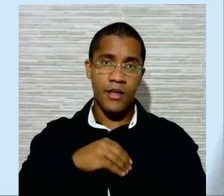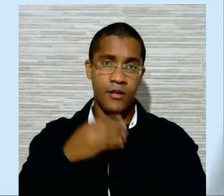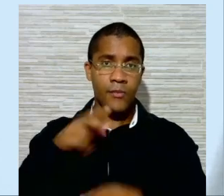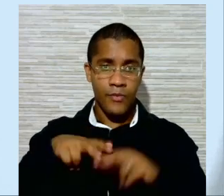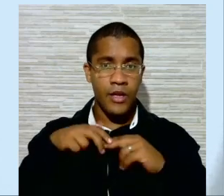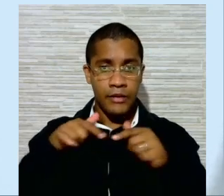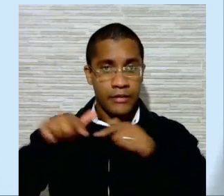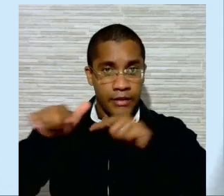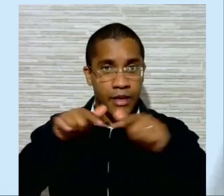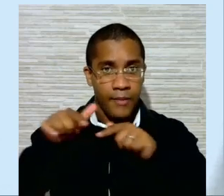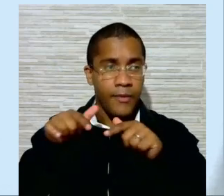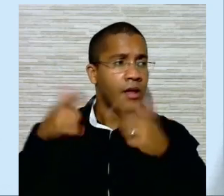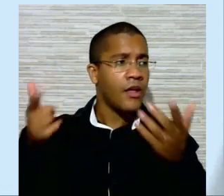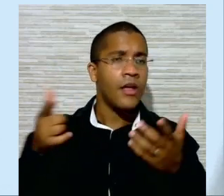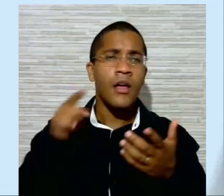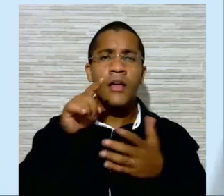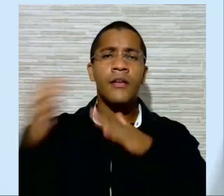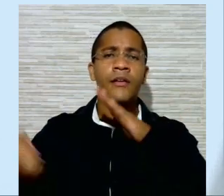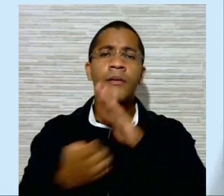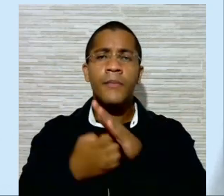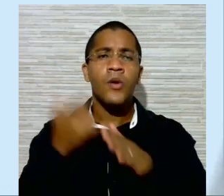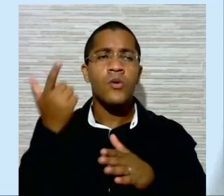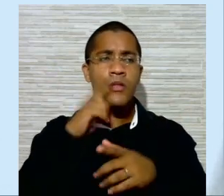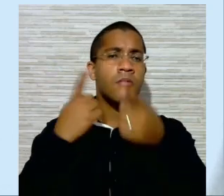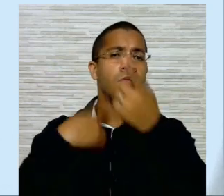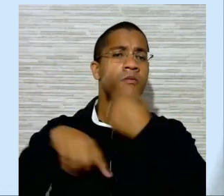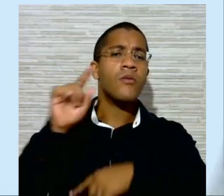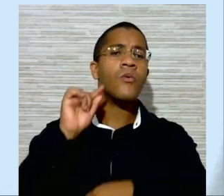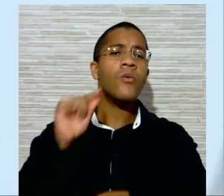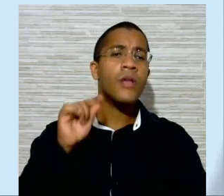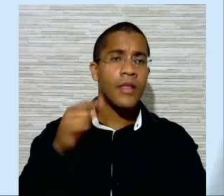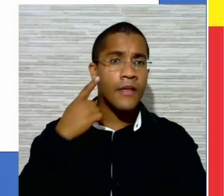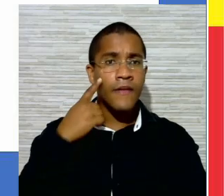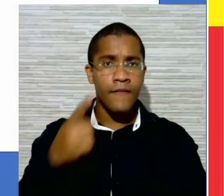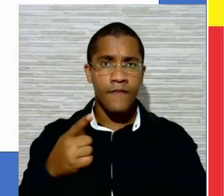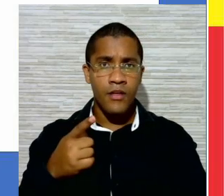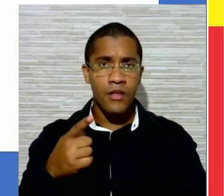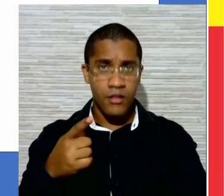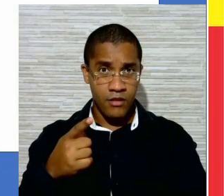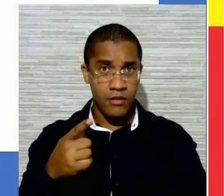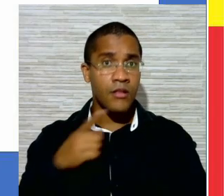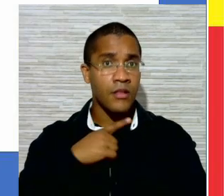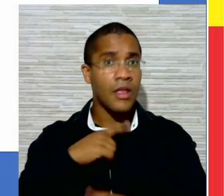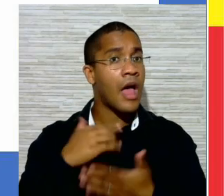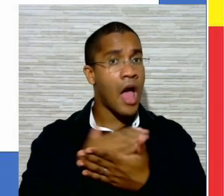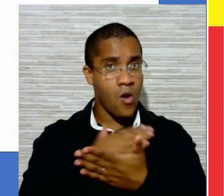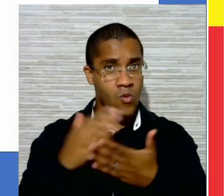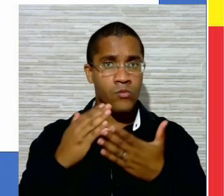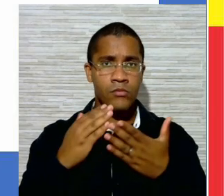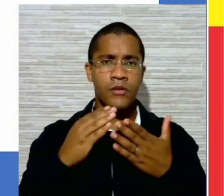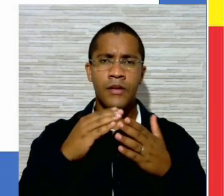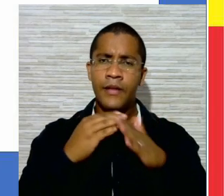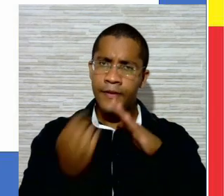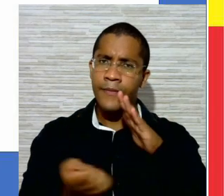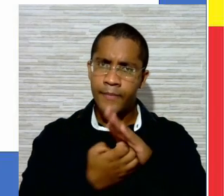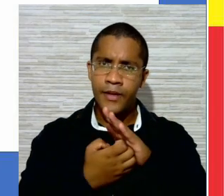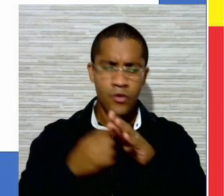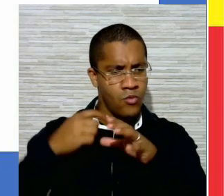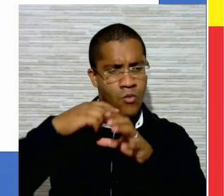um valor em troca, né, gente? E tudo isso representa, né, tá ligado à distribuição dessas riquezas,